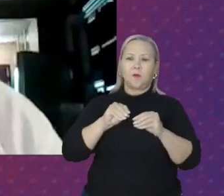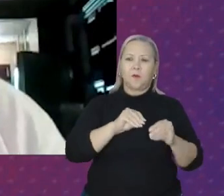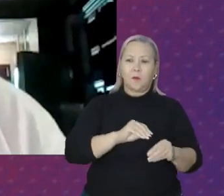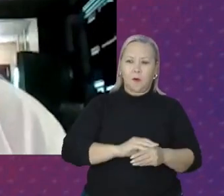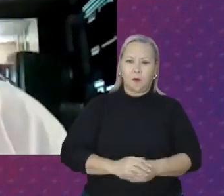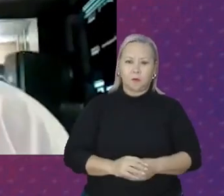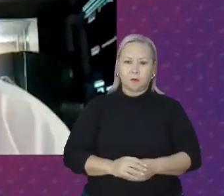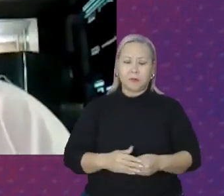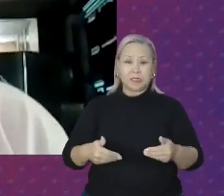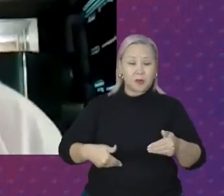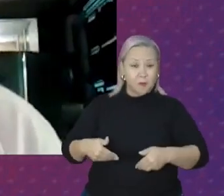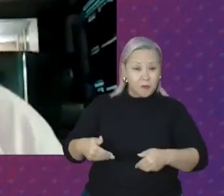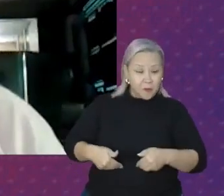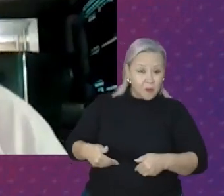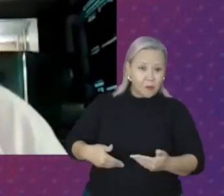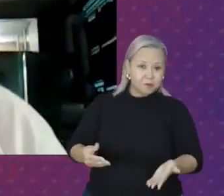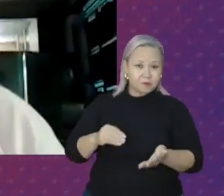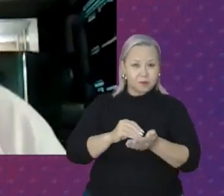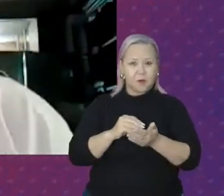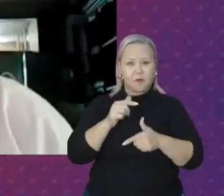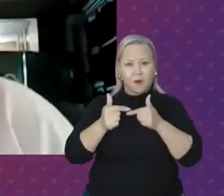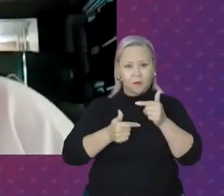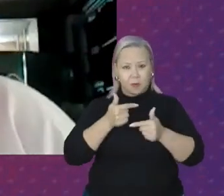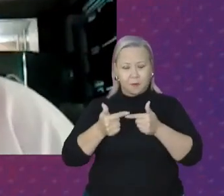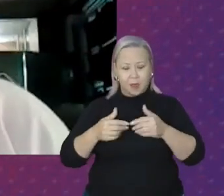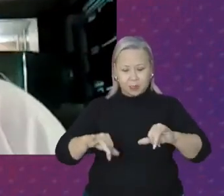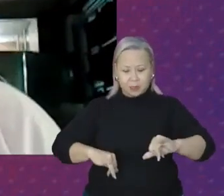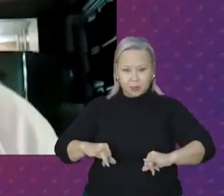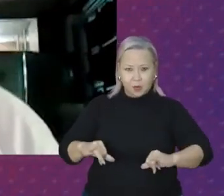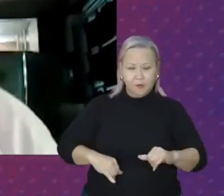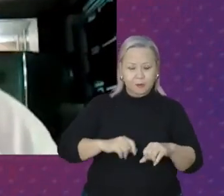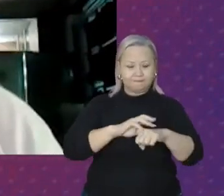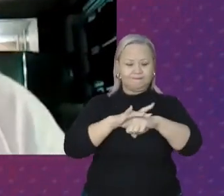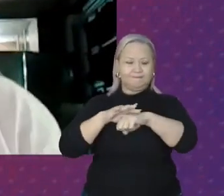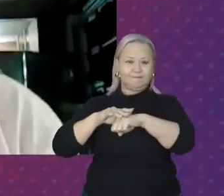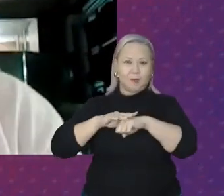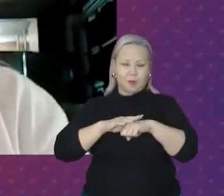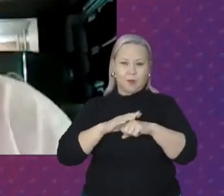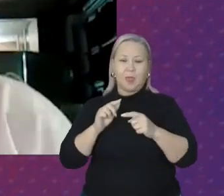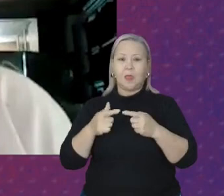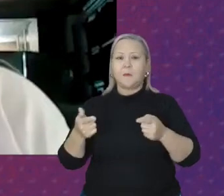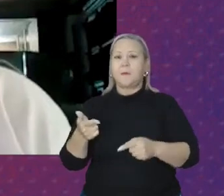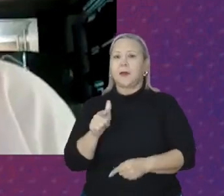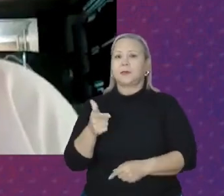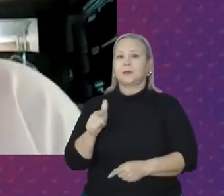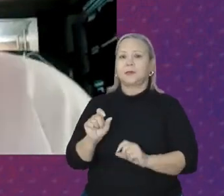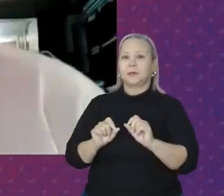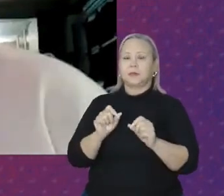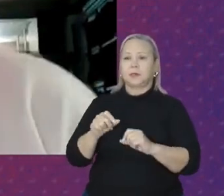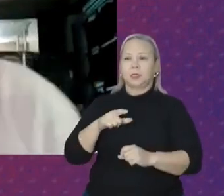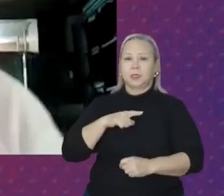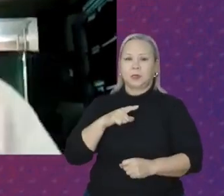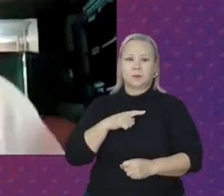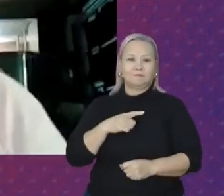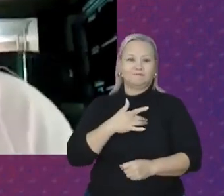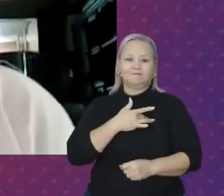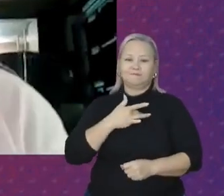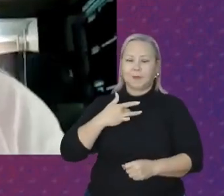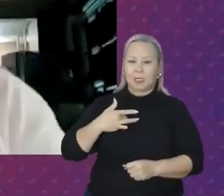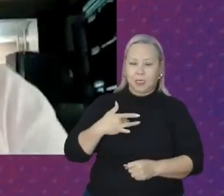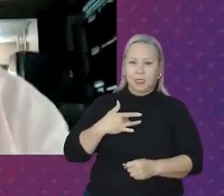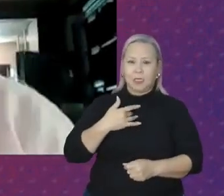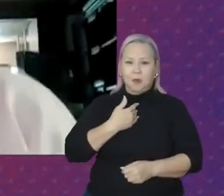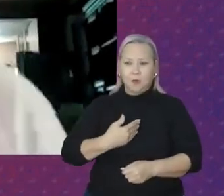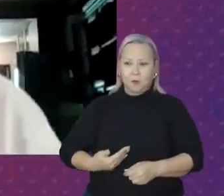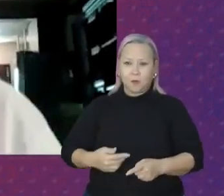passando falta de emprego, que elas estão sofrendo com doenças, mas que não têm atendimento na saúde pública, porque a